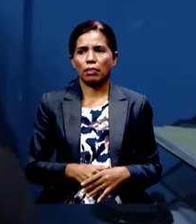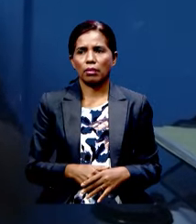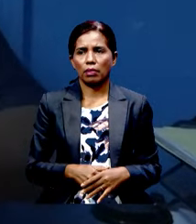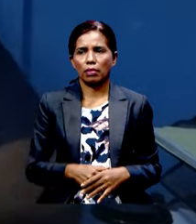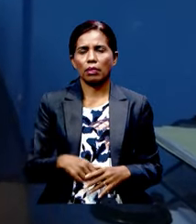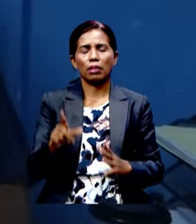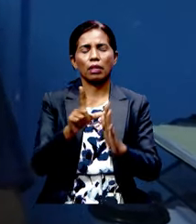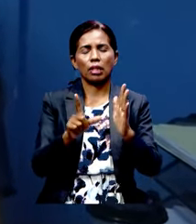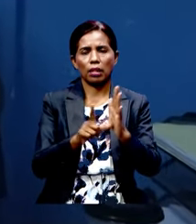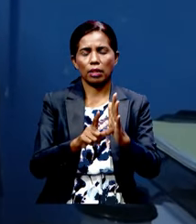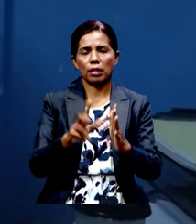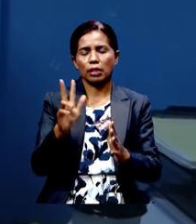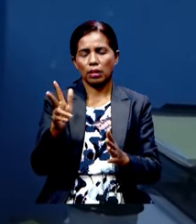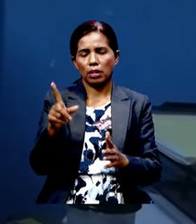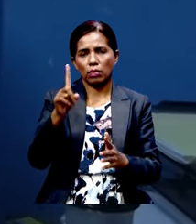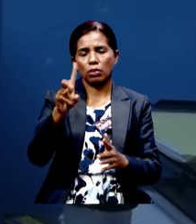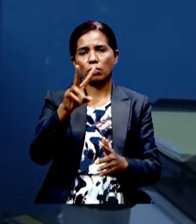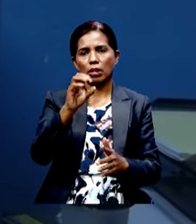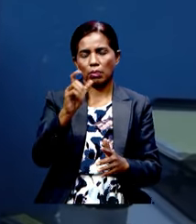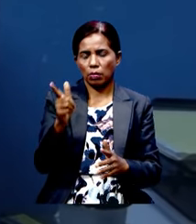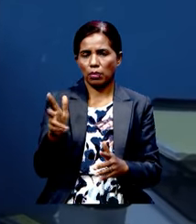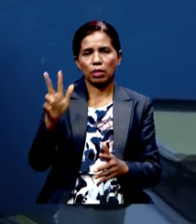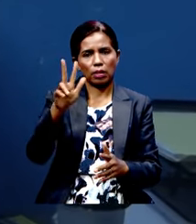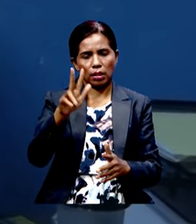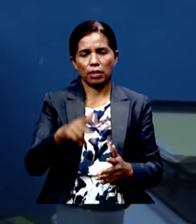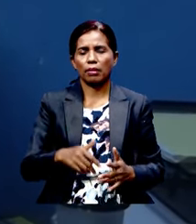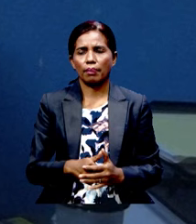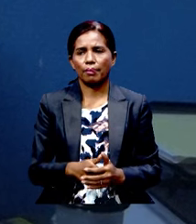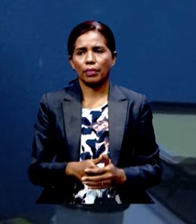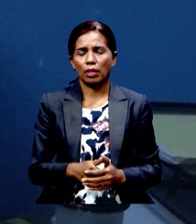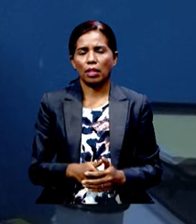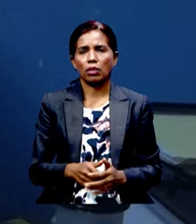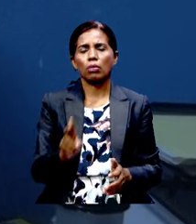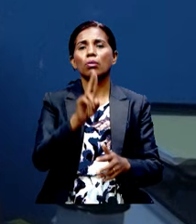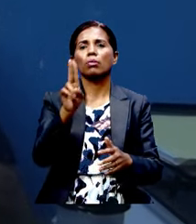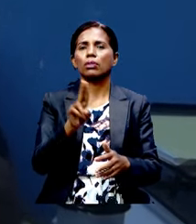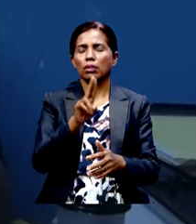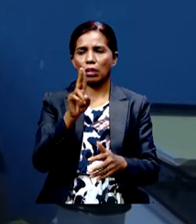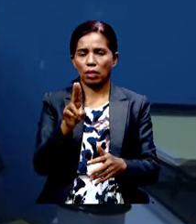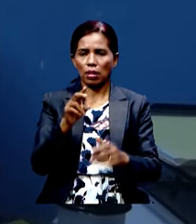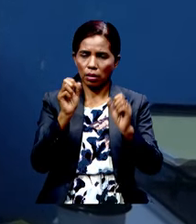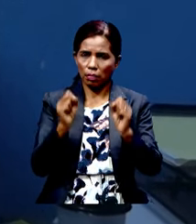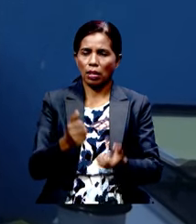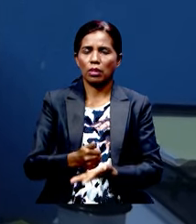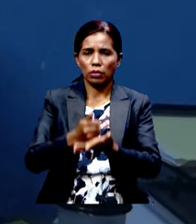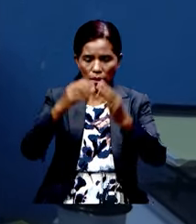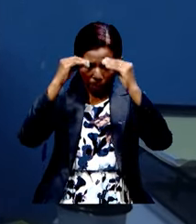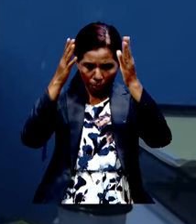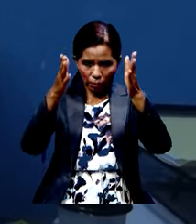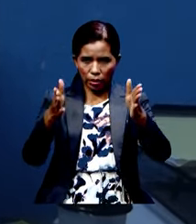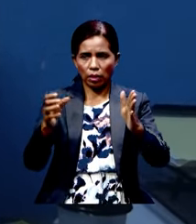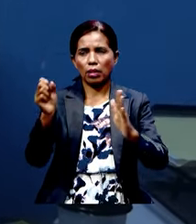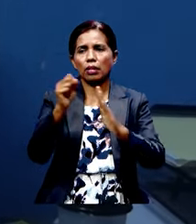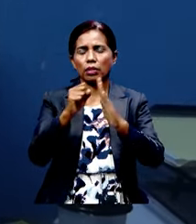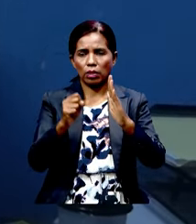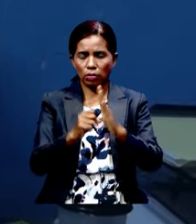Decreto lei 31-2023, ne? Ne atu, ne aplica, a tu bela azura professor Sira ne bema com estatuto nunca